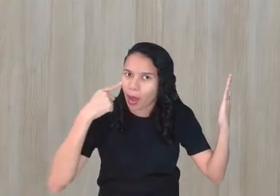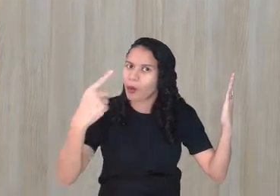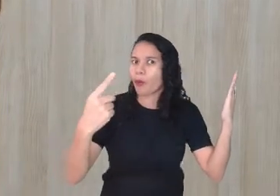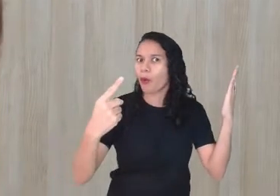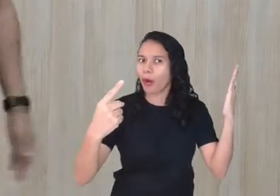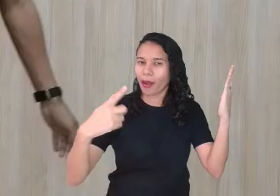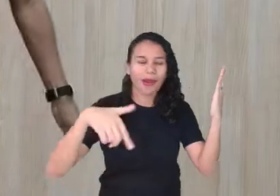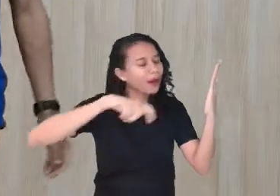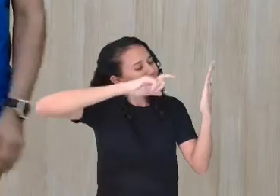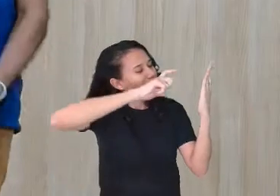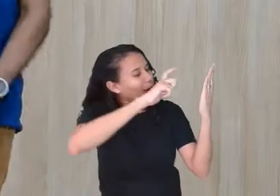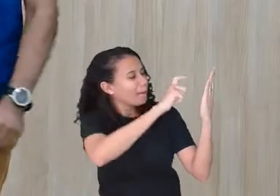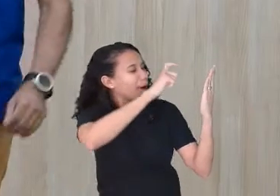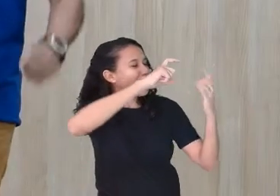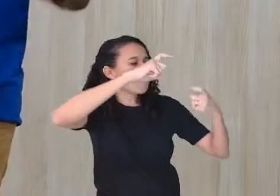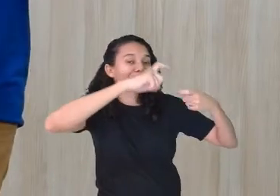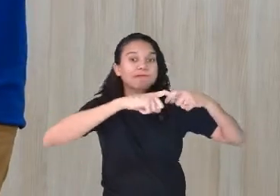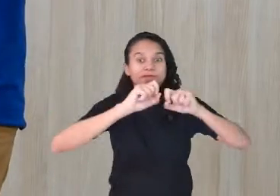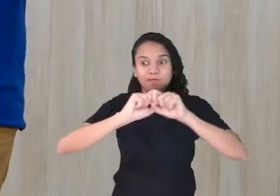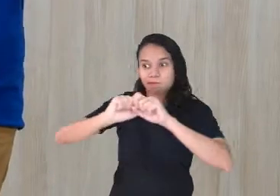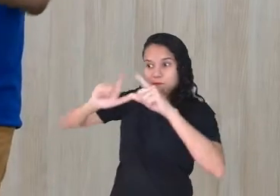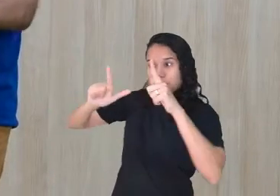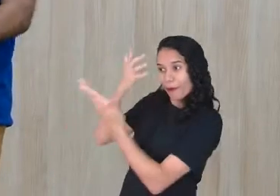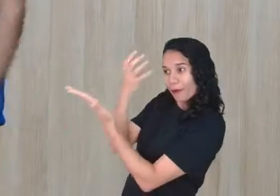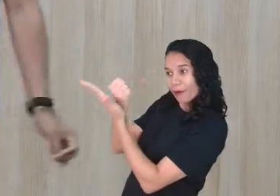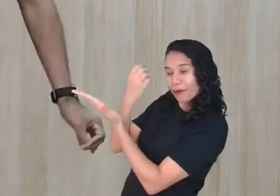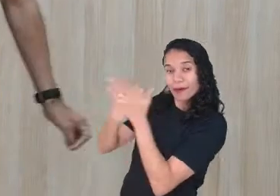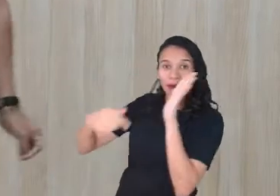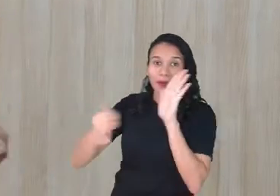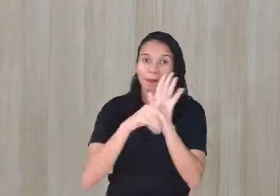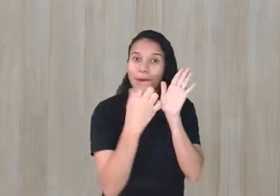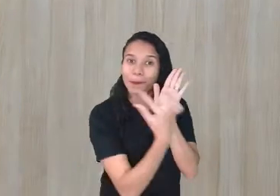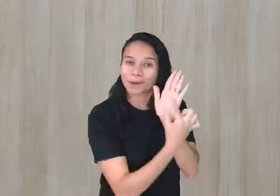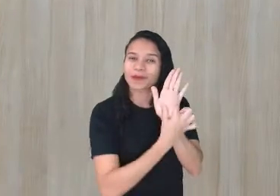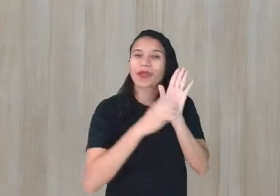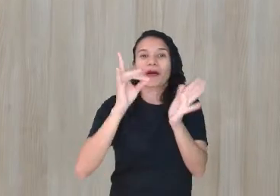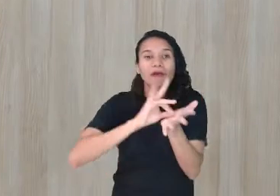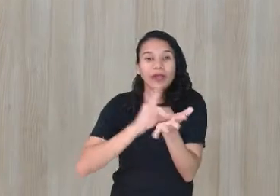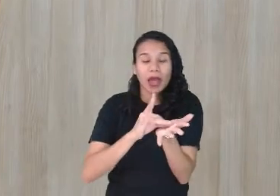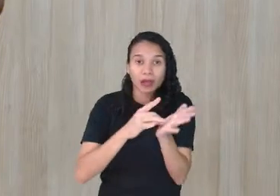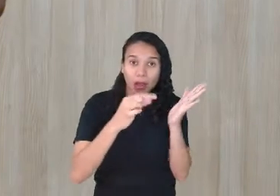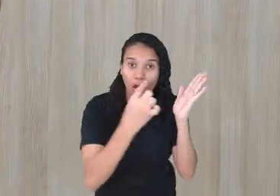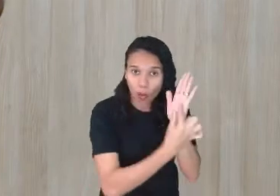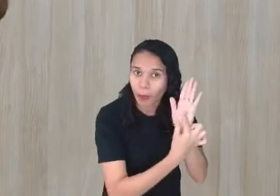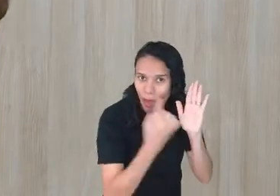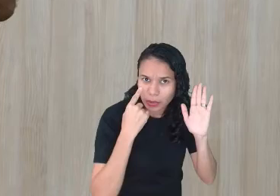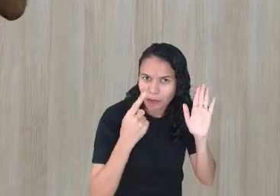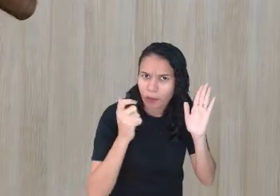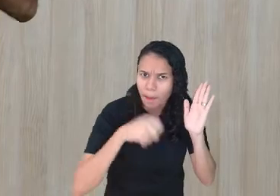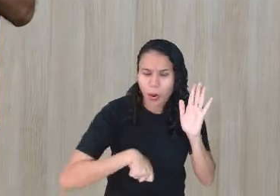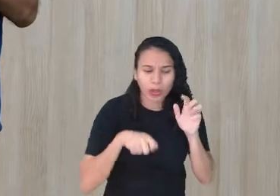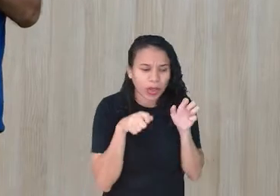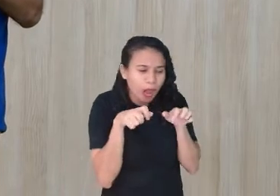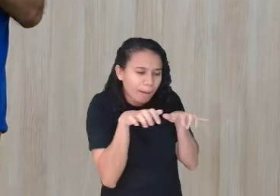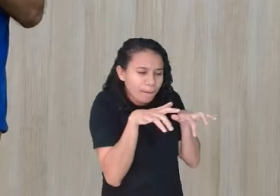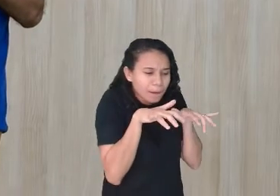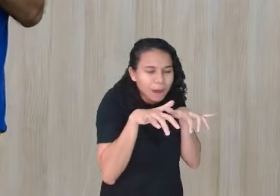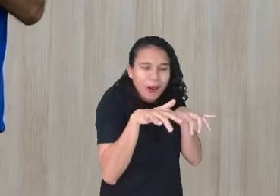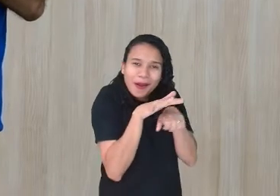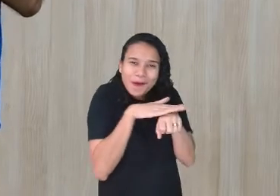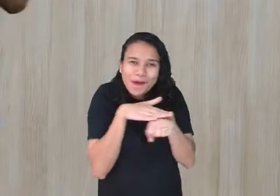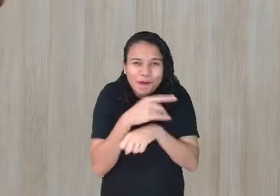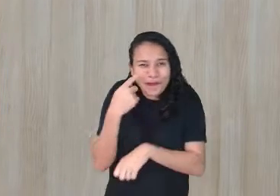esperando, hein? Coloca a câmera aí e você vai baixar esse aplicativo, porque nesse aplicativo você consegue falar com o